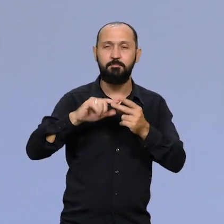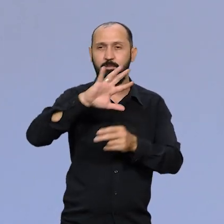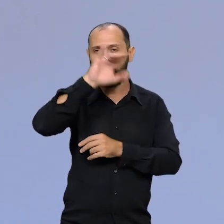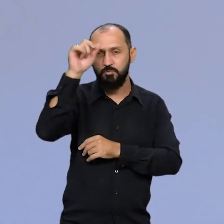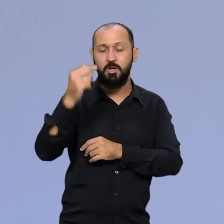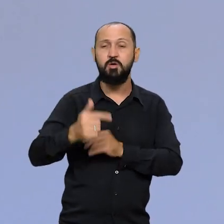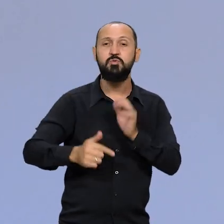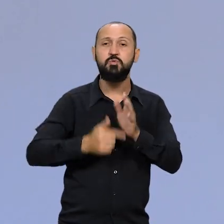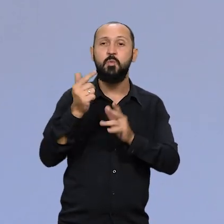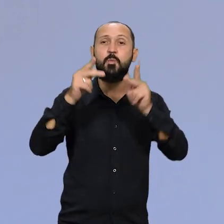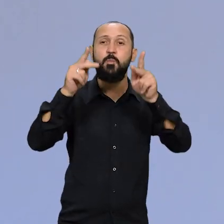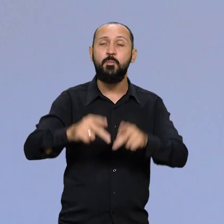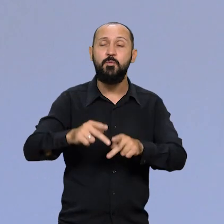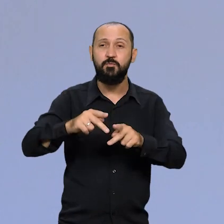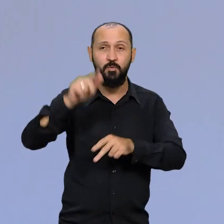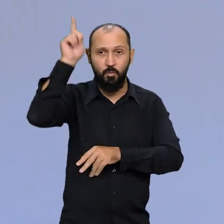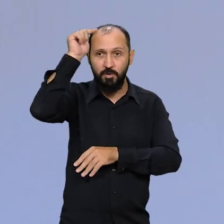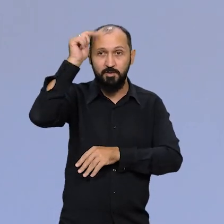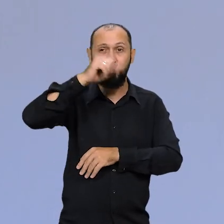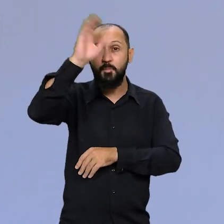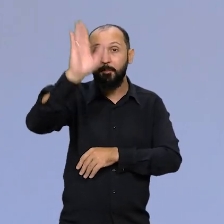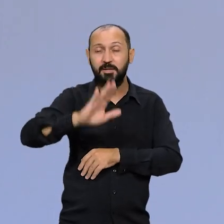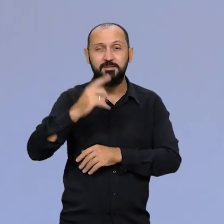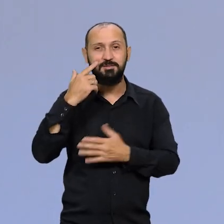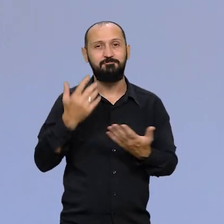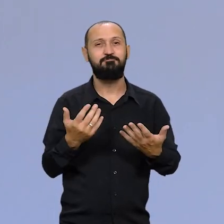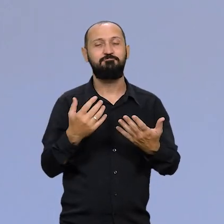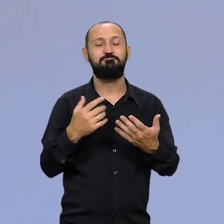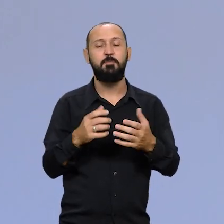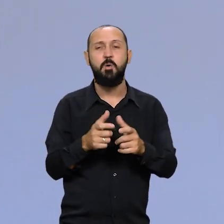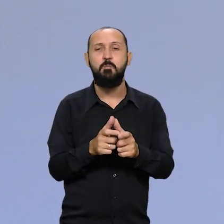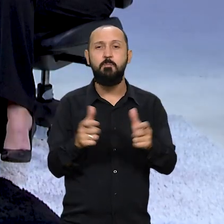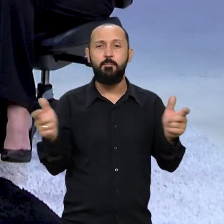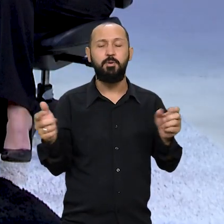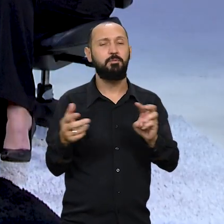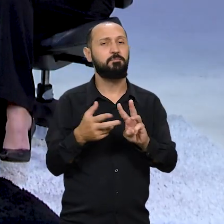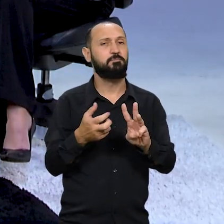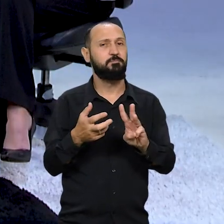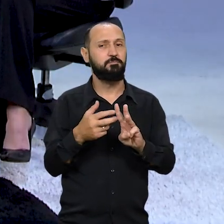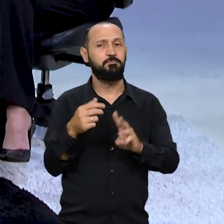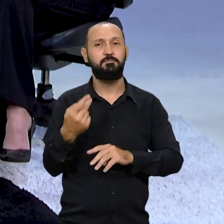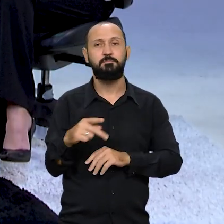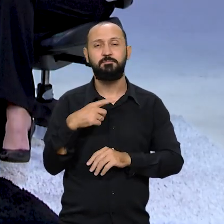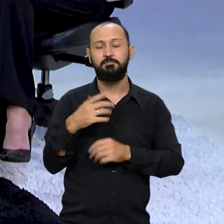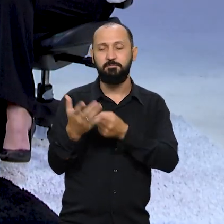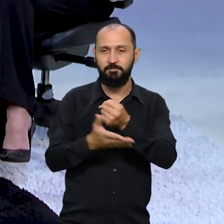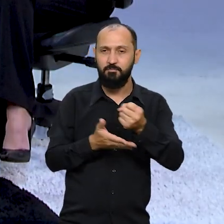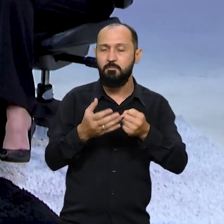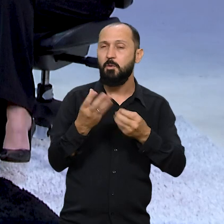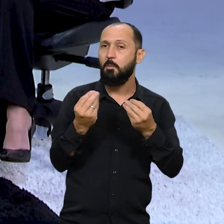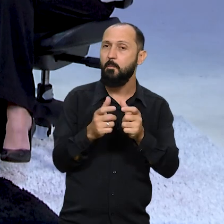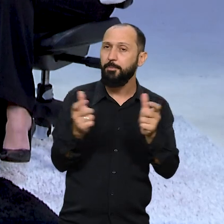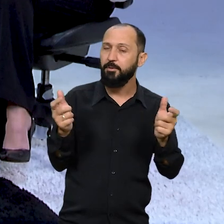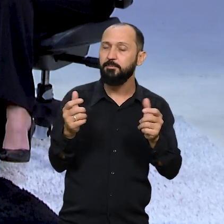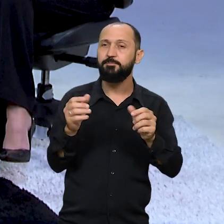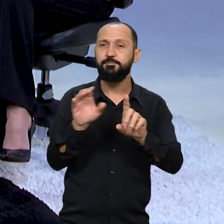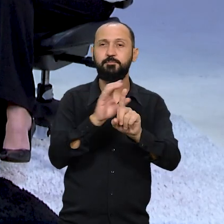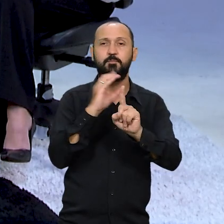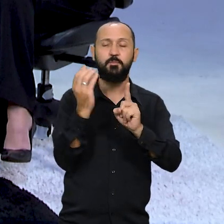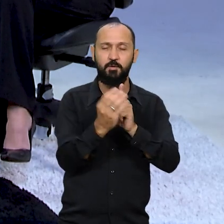deflagrar processos de ampliação. E aquelas terras indígenas, Cachoeirinha e Toné-Pegue, que variavam ali entre 2 e 4